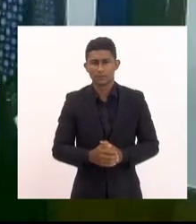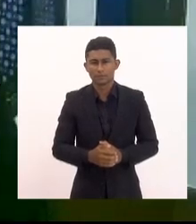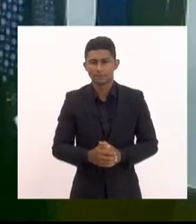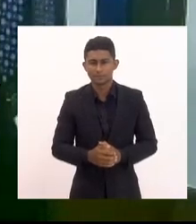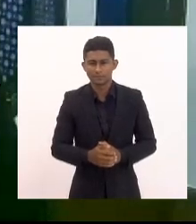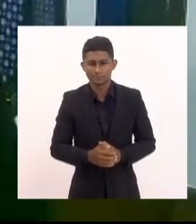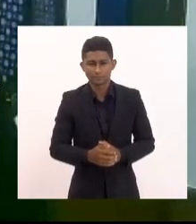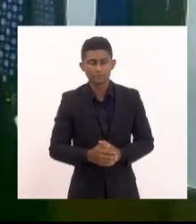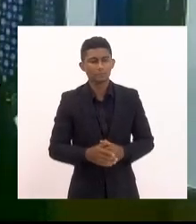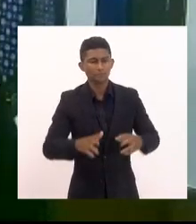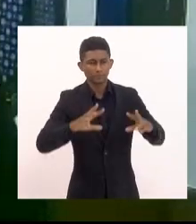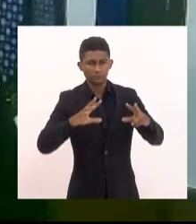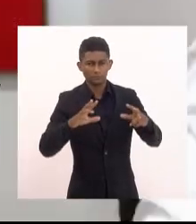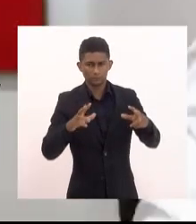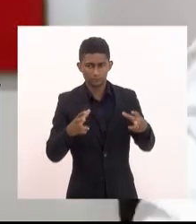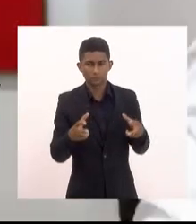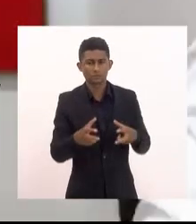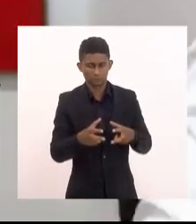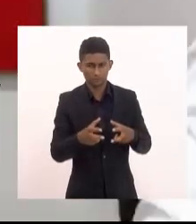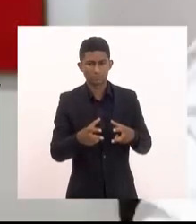Parecer